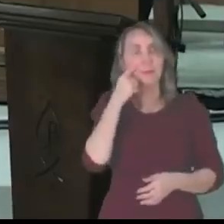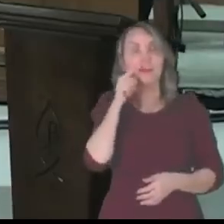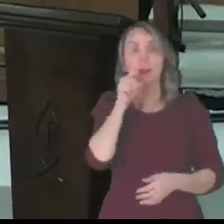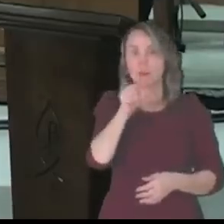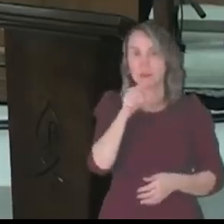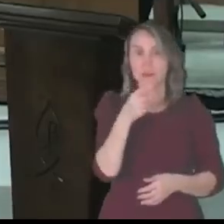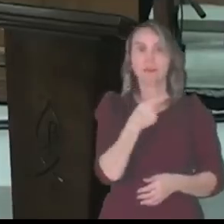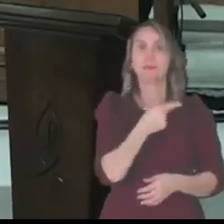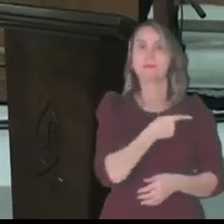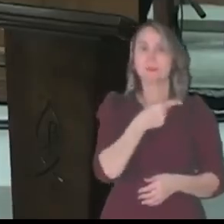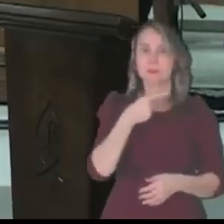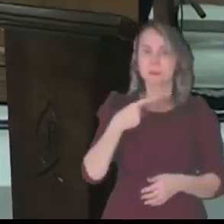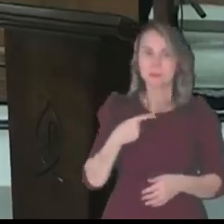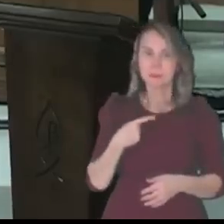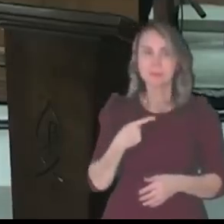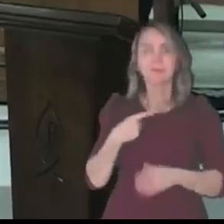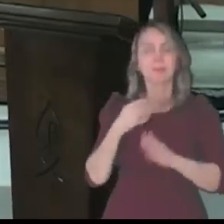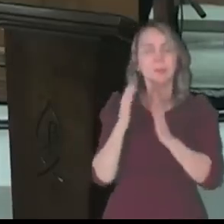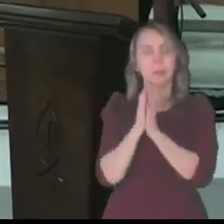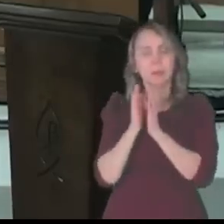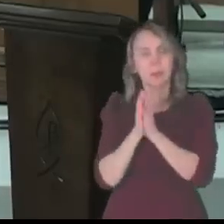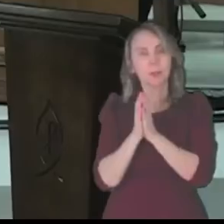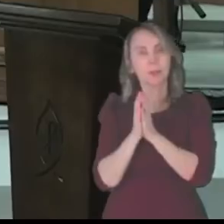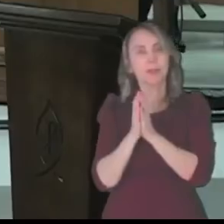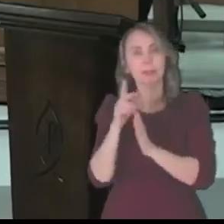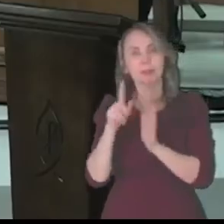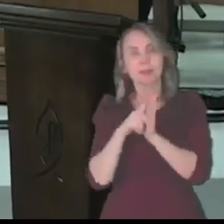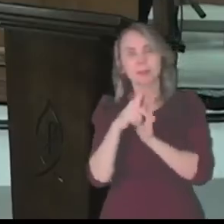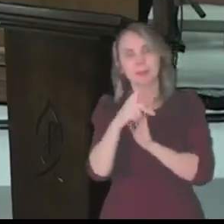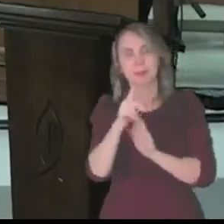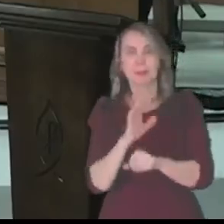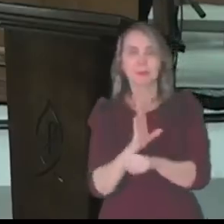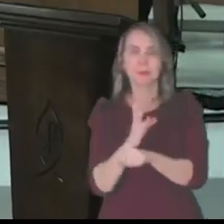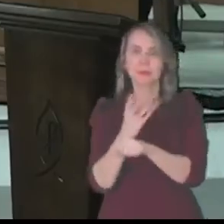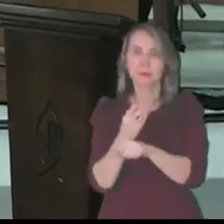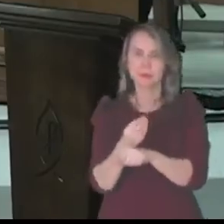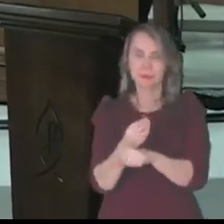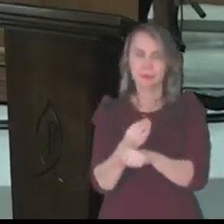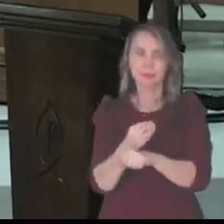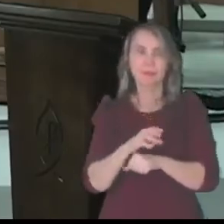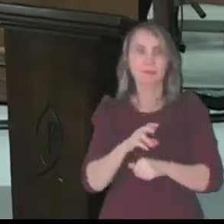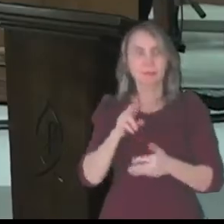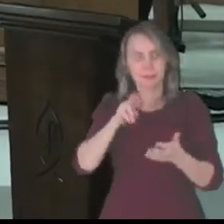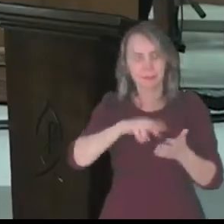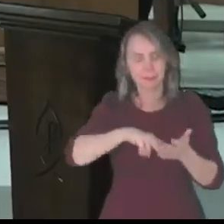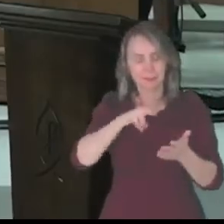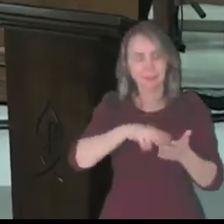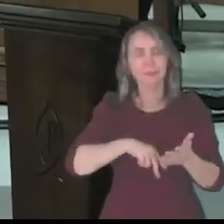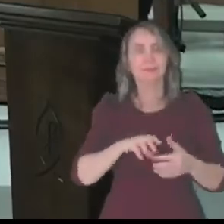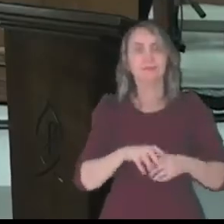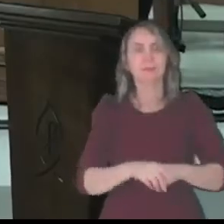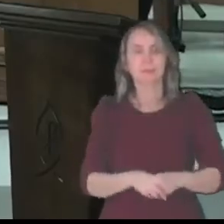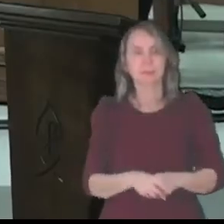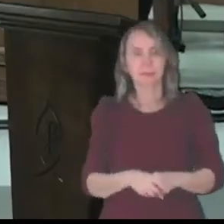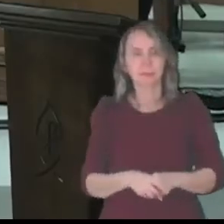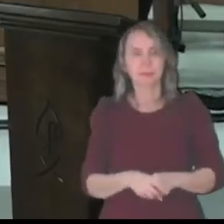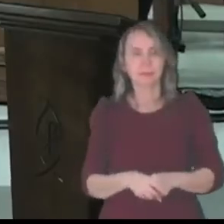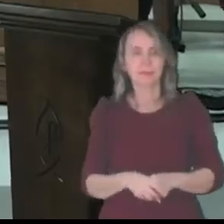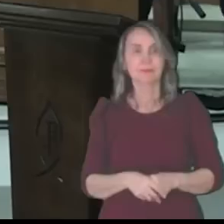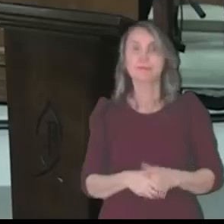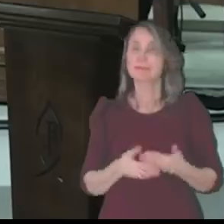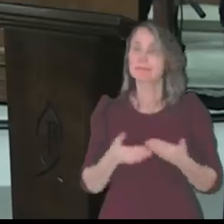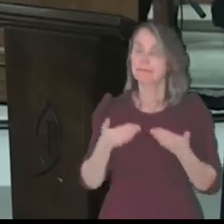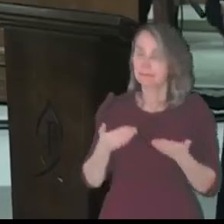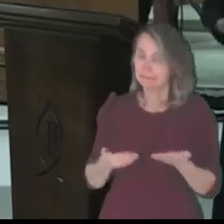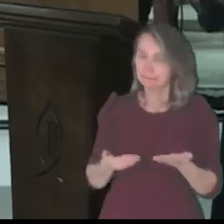uma oração que você é pastor para orar pela sua igreja pela sua congregação glória a Deus leia aí por favor por esta razão